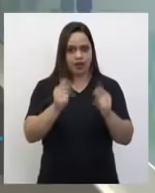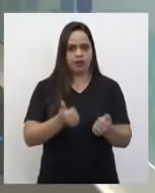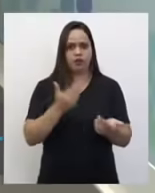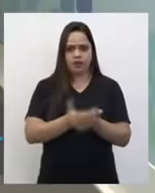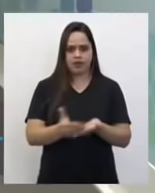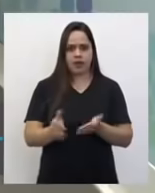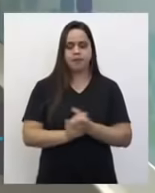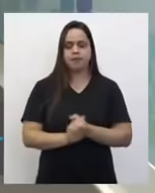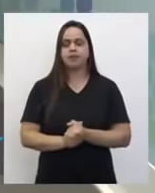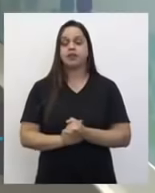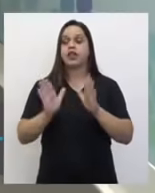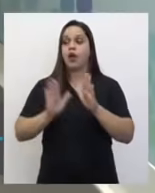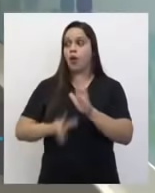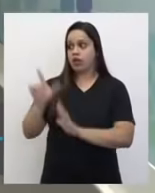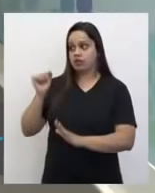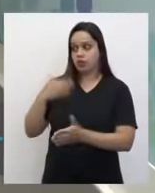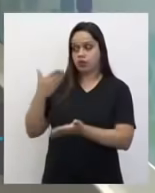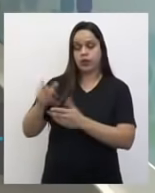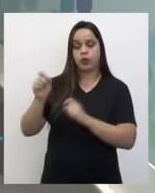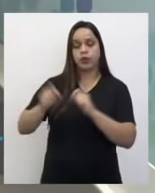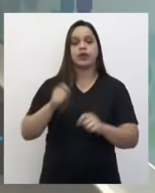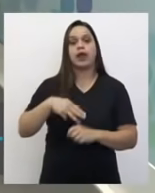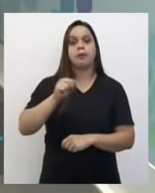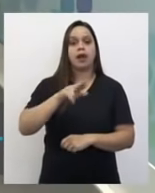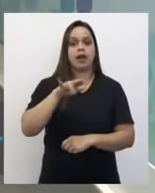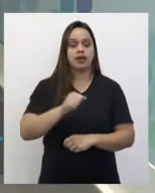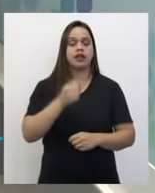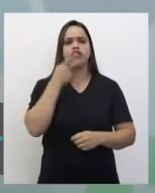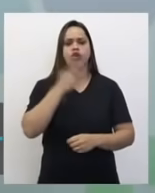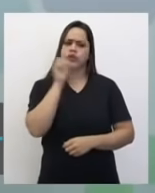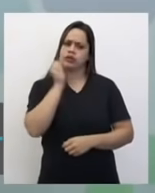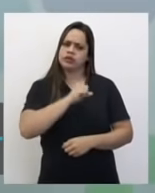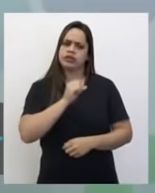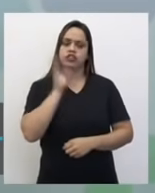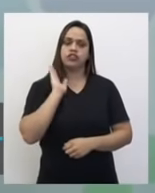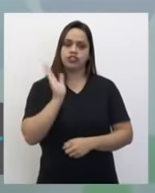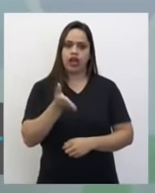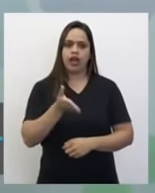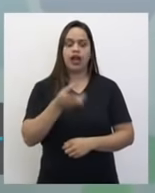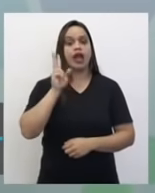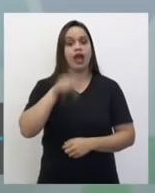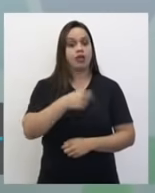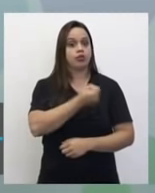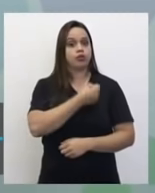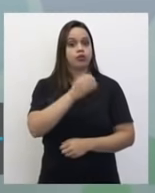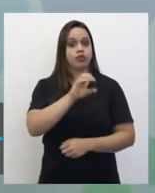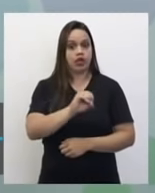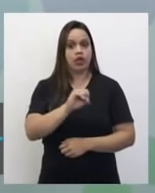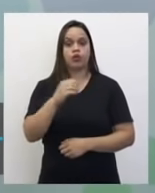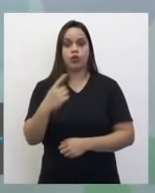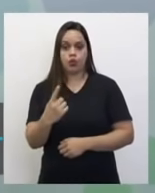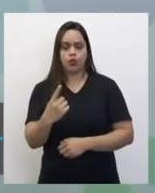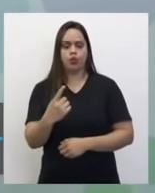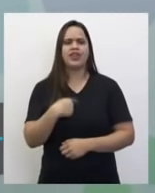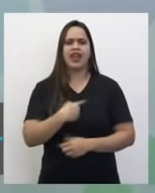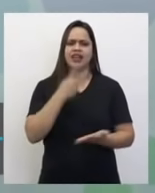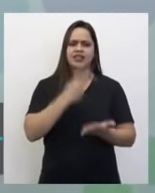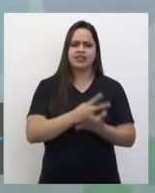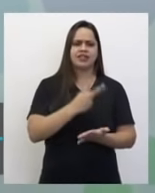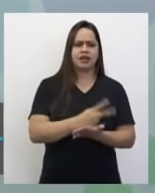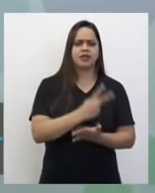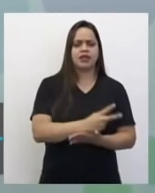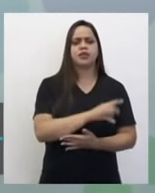você começar, a Maria Clara falou: "Sim, já ouvi falar, é o número zero e o um". E ele repetido várias vezes vira uma